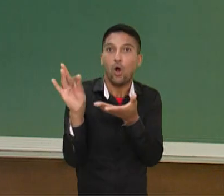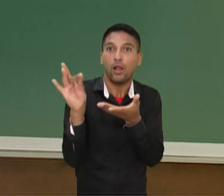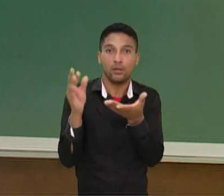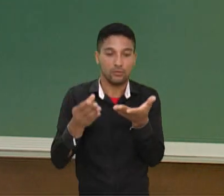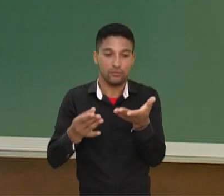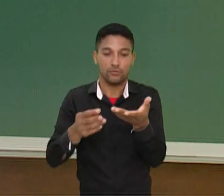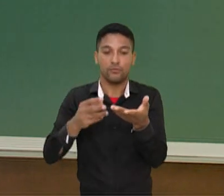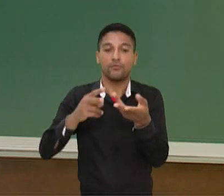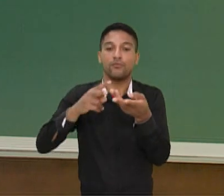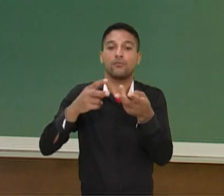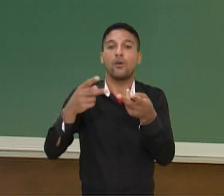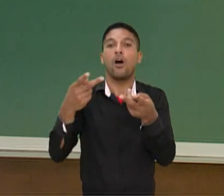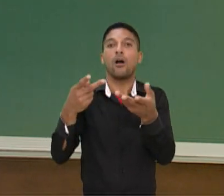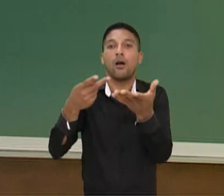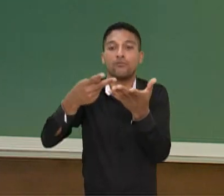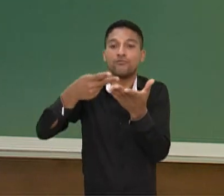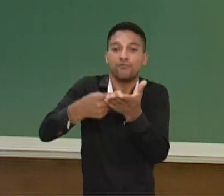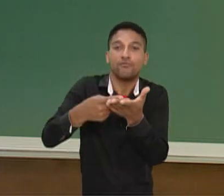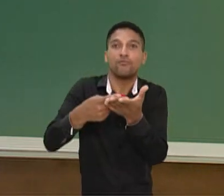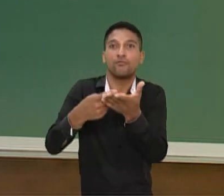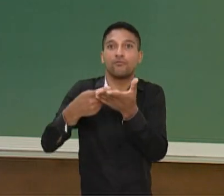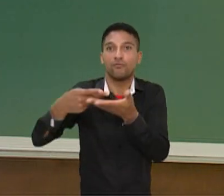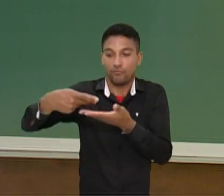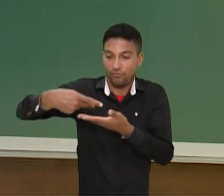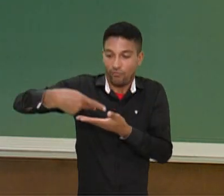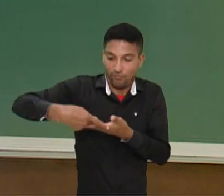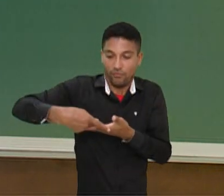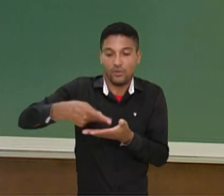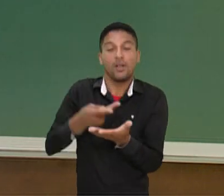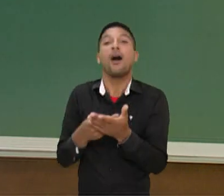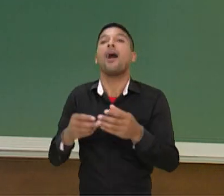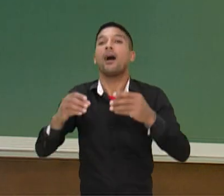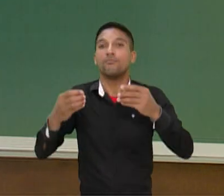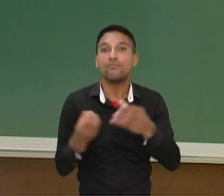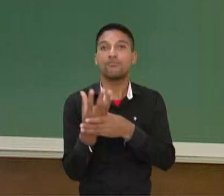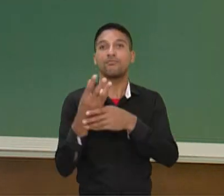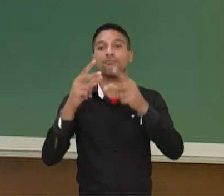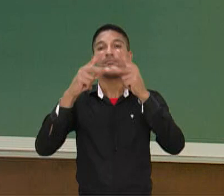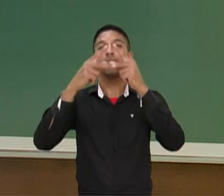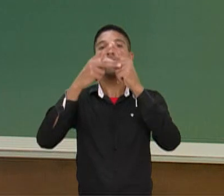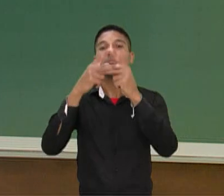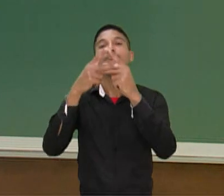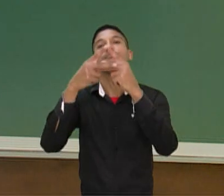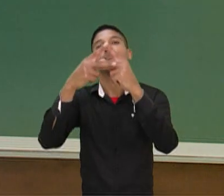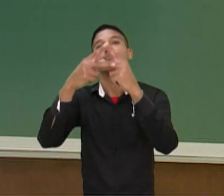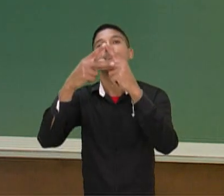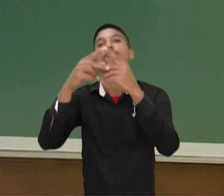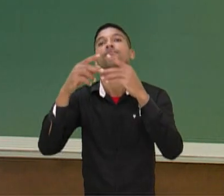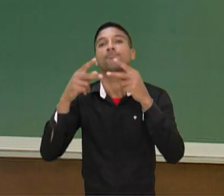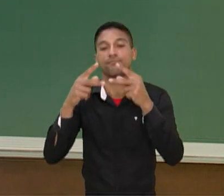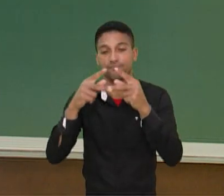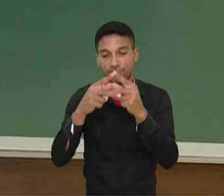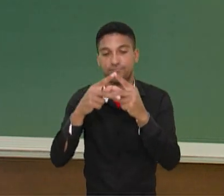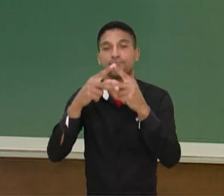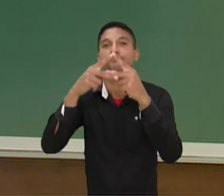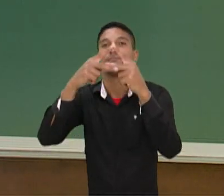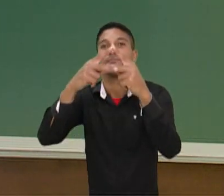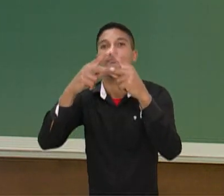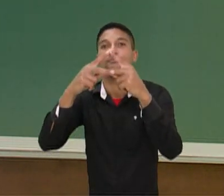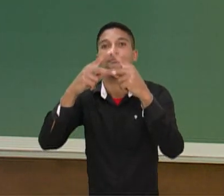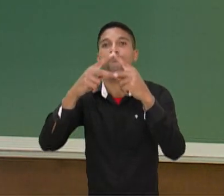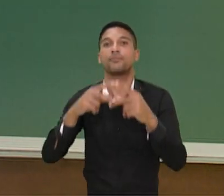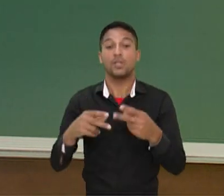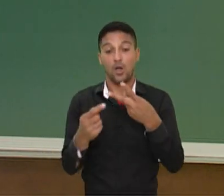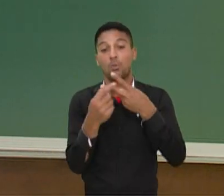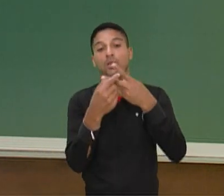comprovar. Você inventa a tua prova, olha que legal. Então, nós vamos partir disso, dessa informação. Essa informação é bem importante e ela é a base